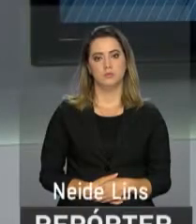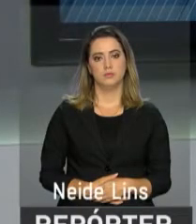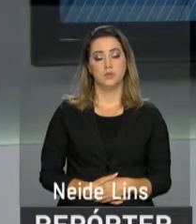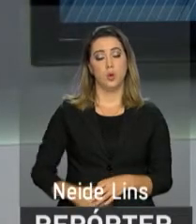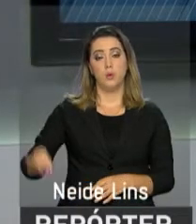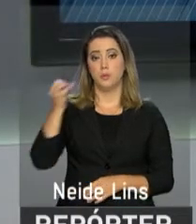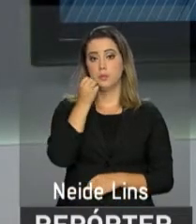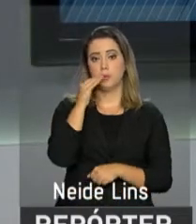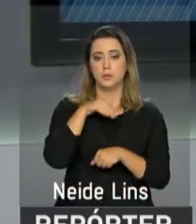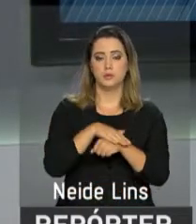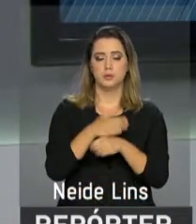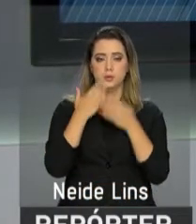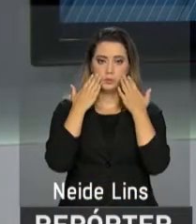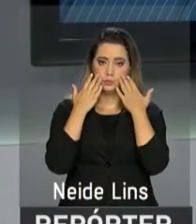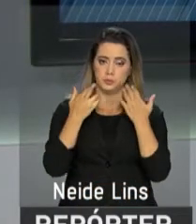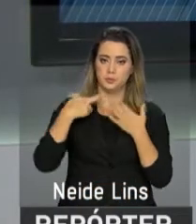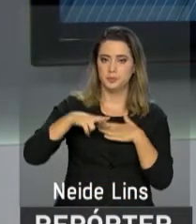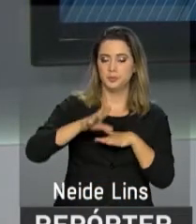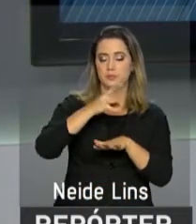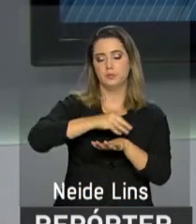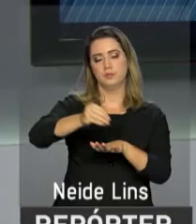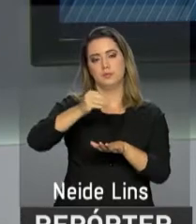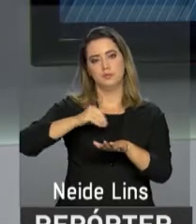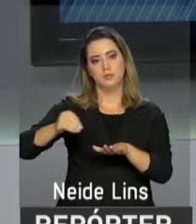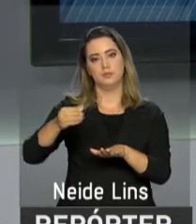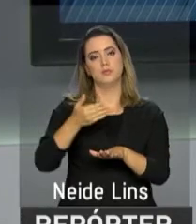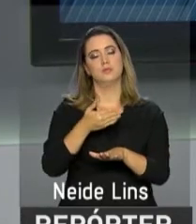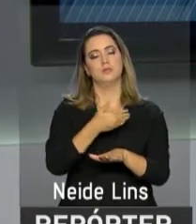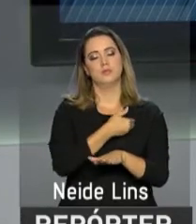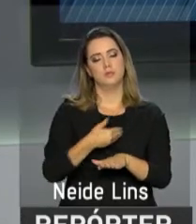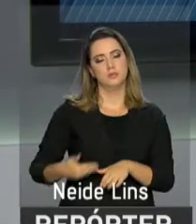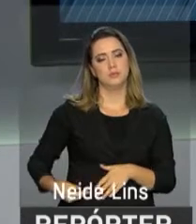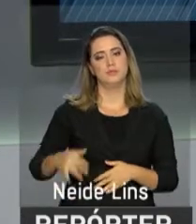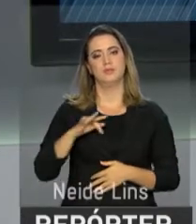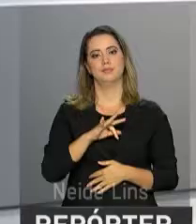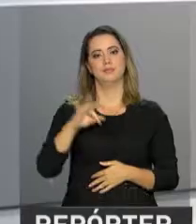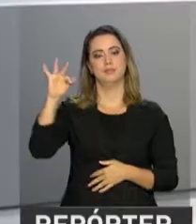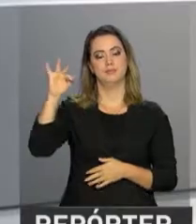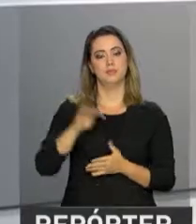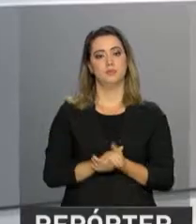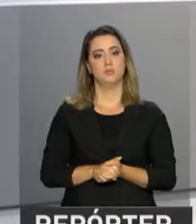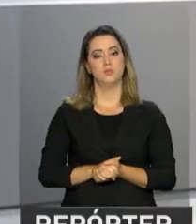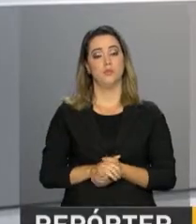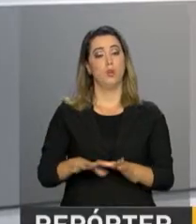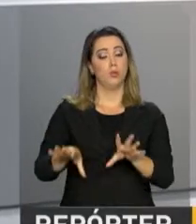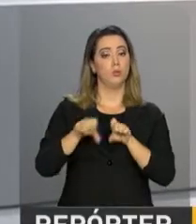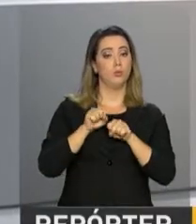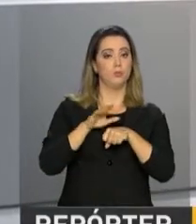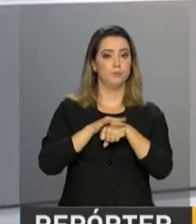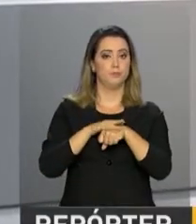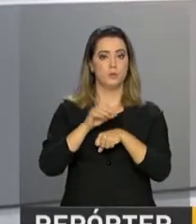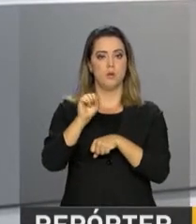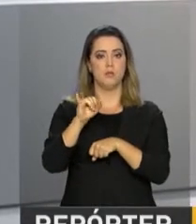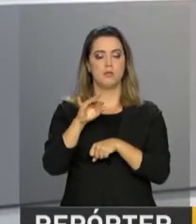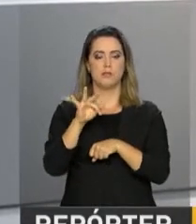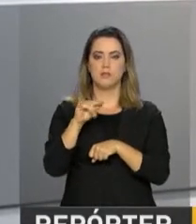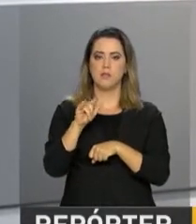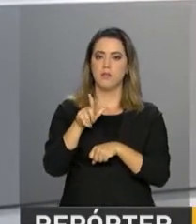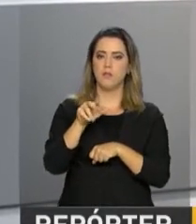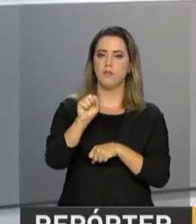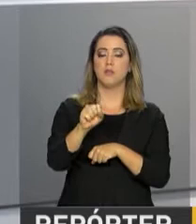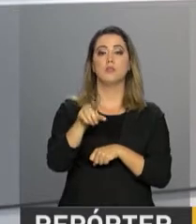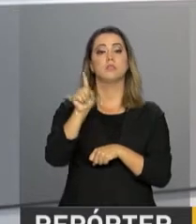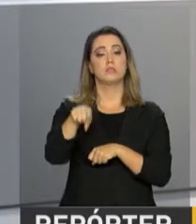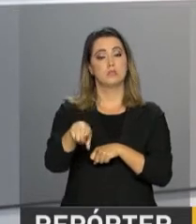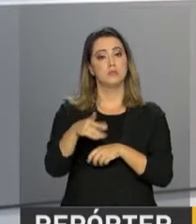Olá, boa noite. Começa agora o Repórter NBR com as notícias do governo federal. A sífilis é uma infecção sexualmente